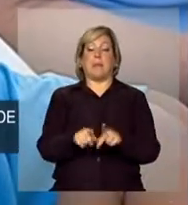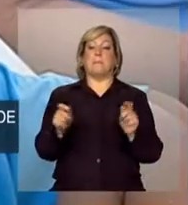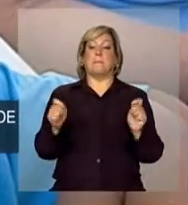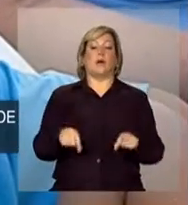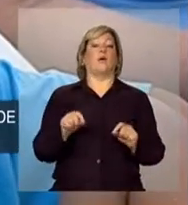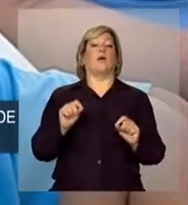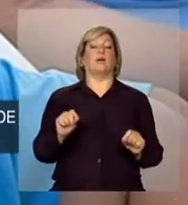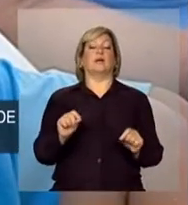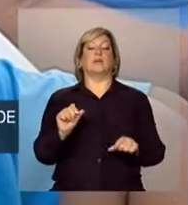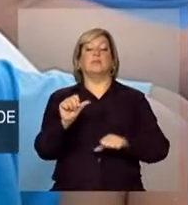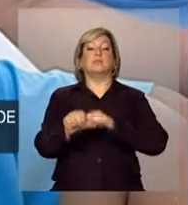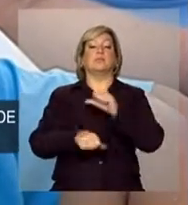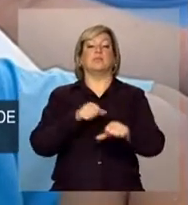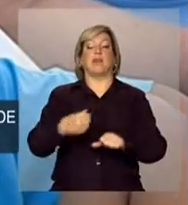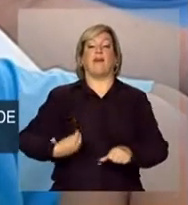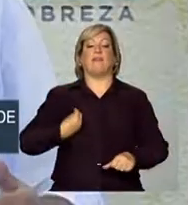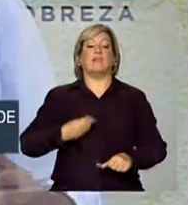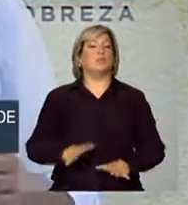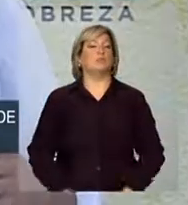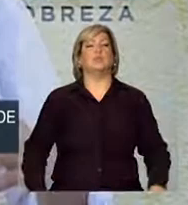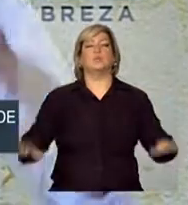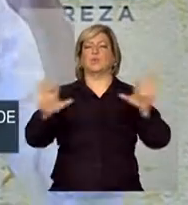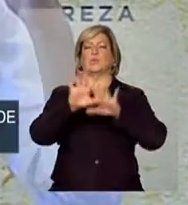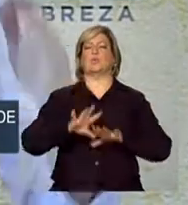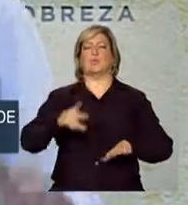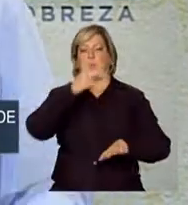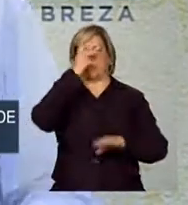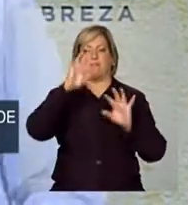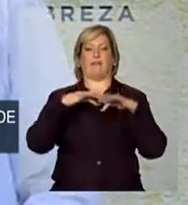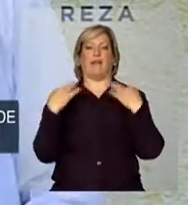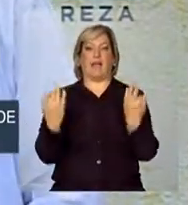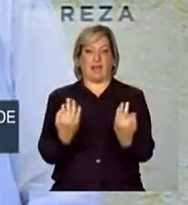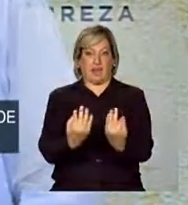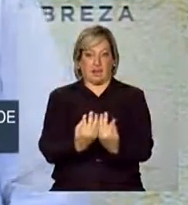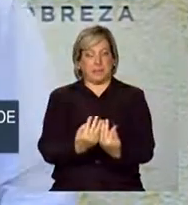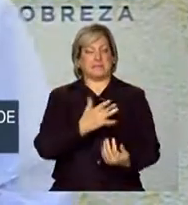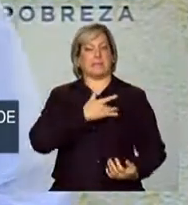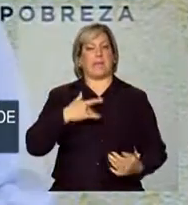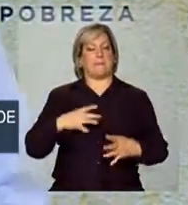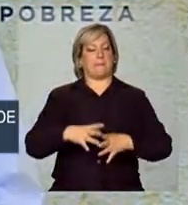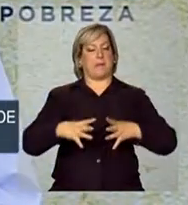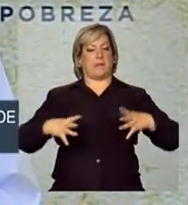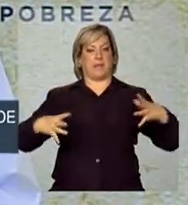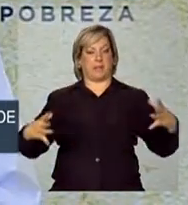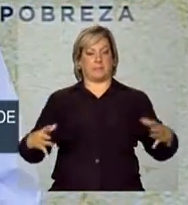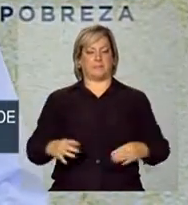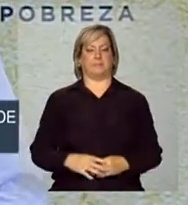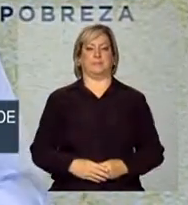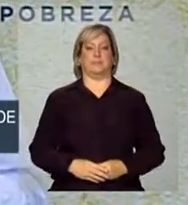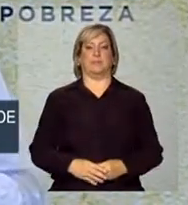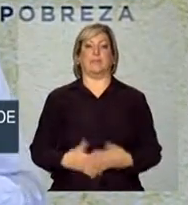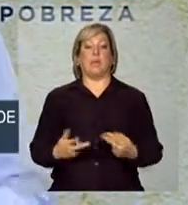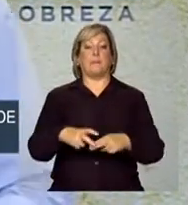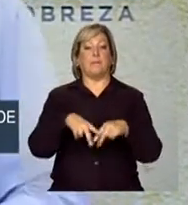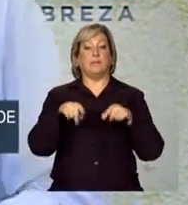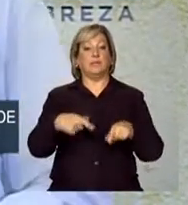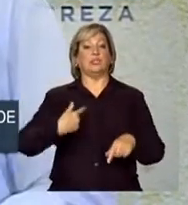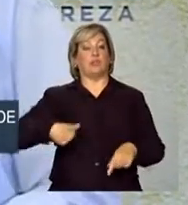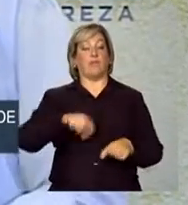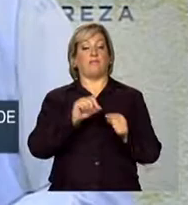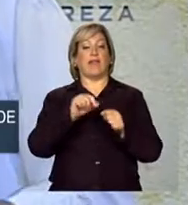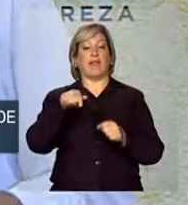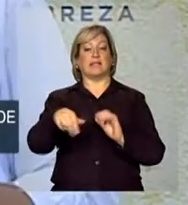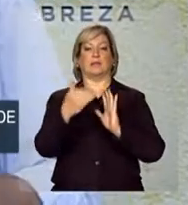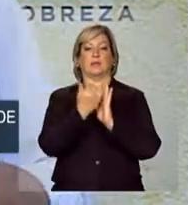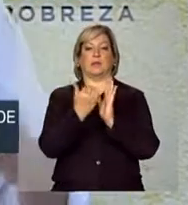mudar a saúde do bairro da família e fazer a cidadãos que ela vez mais saudáveis o nosso país por isso que Nós criamos